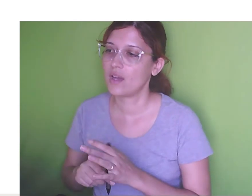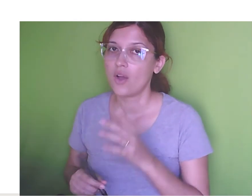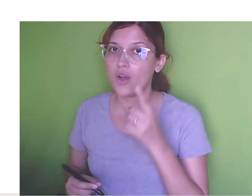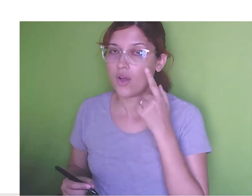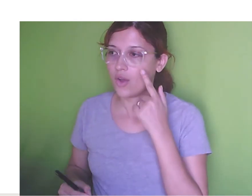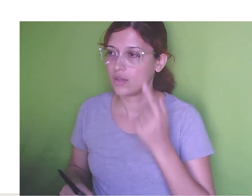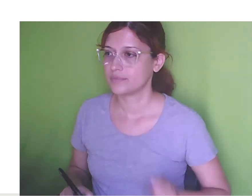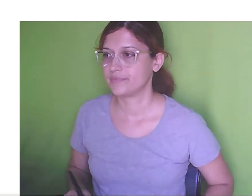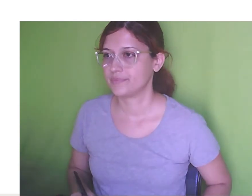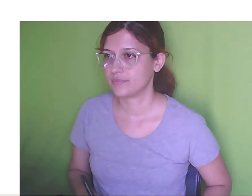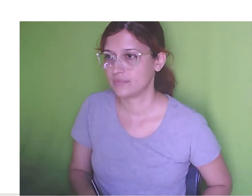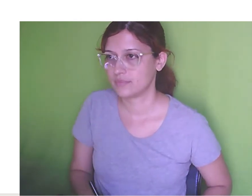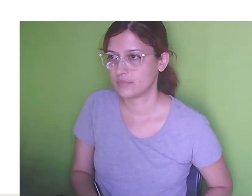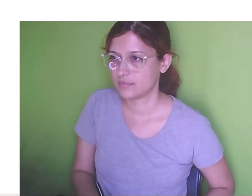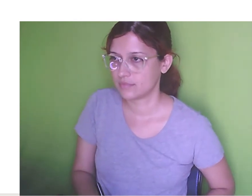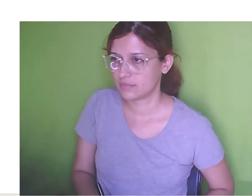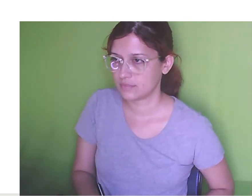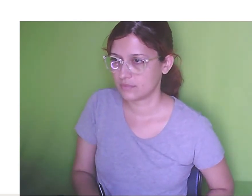questão.